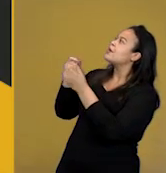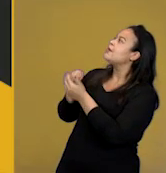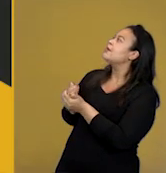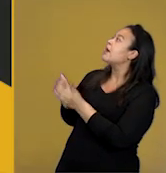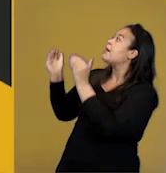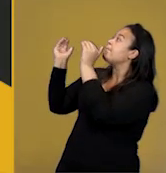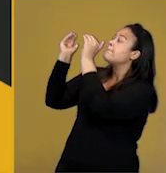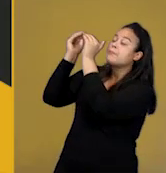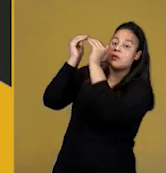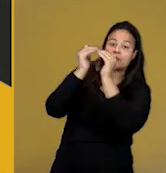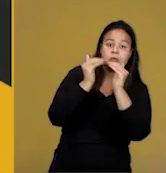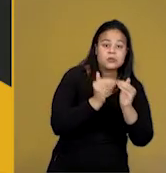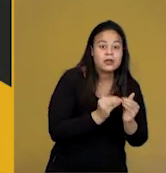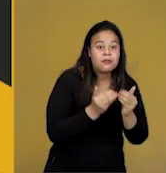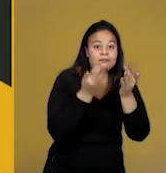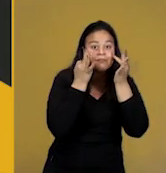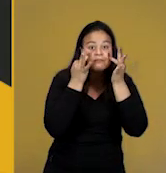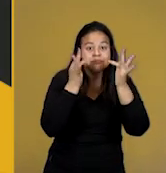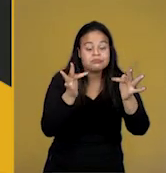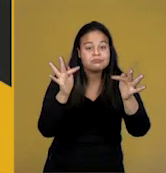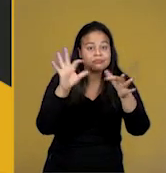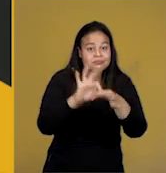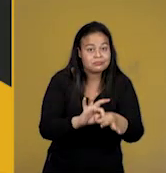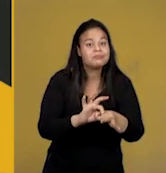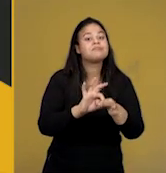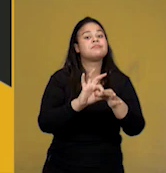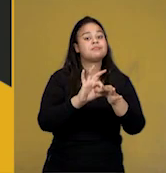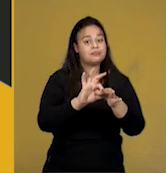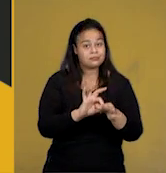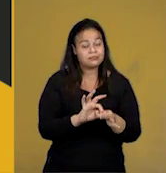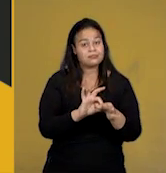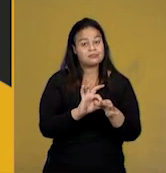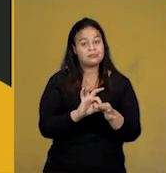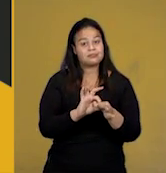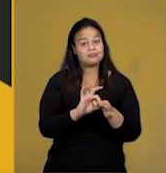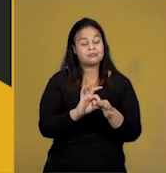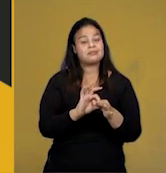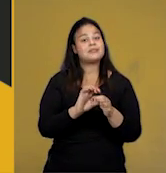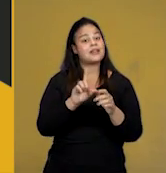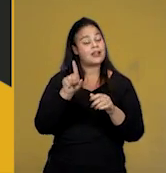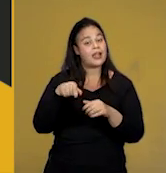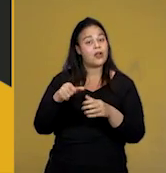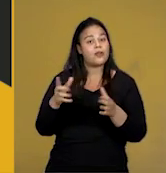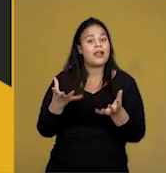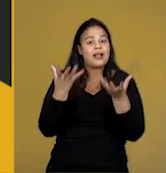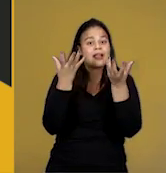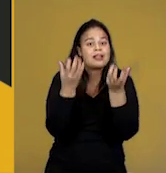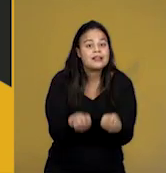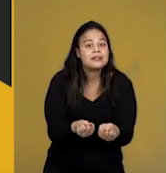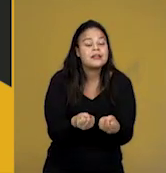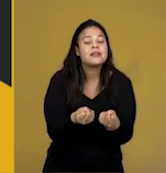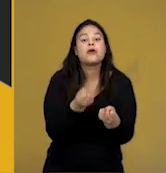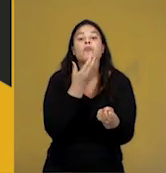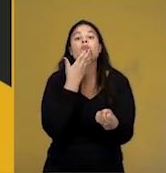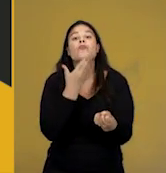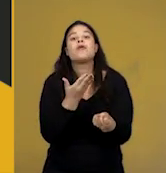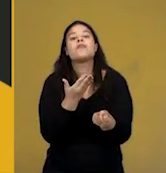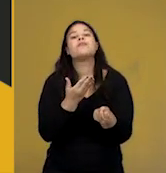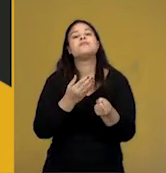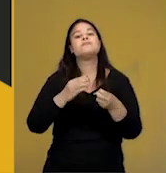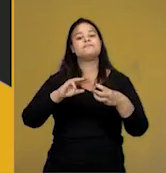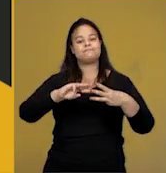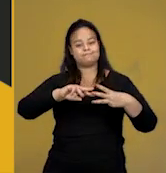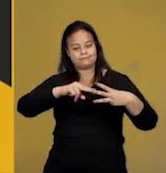proporção genotípica, tá? Ela obedeceu às proporções